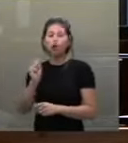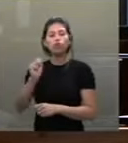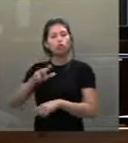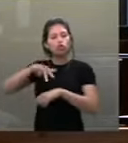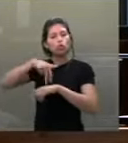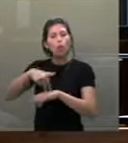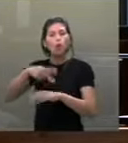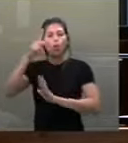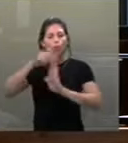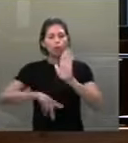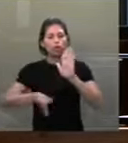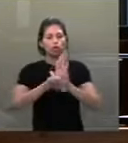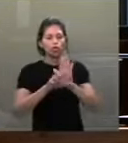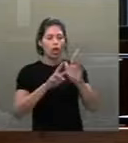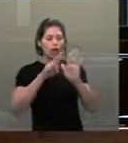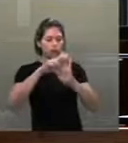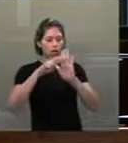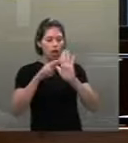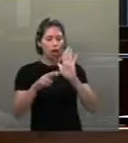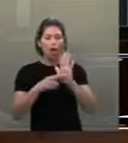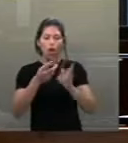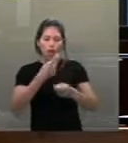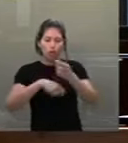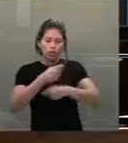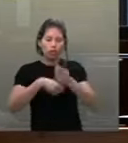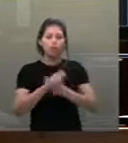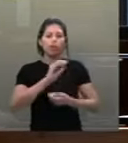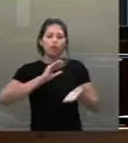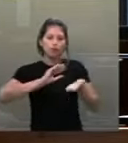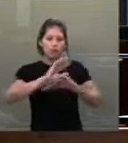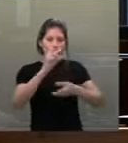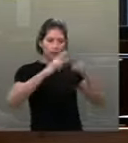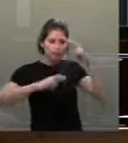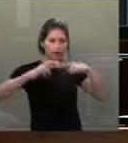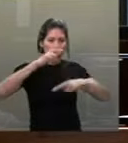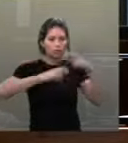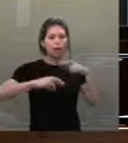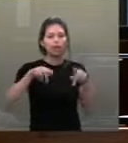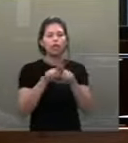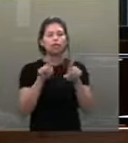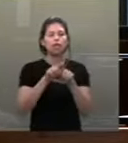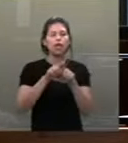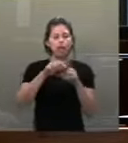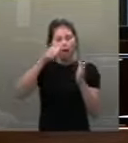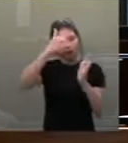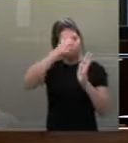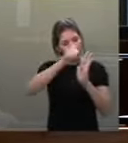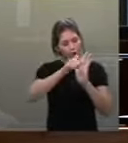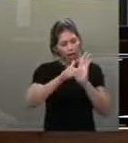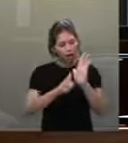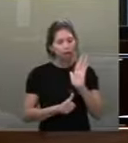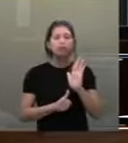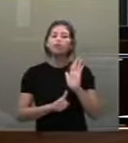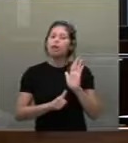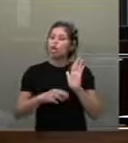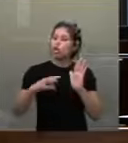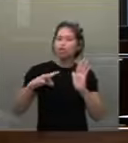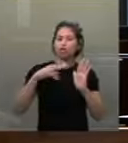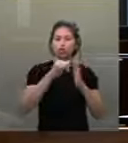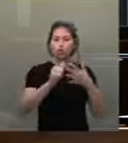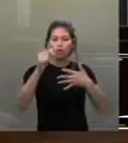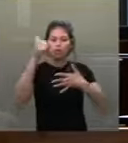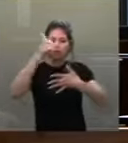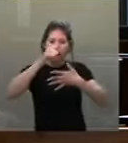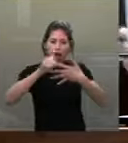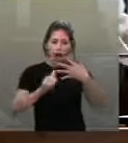do projeto com as regras orçamentárias e fiscais. A análise das demais emendas pode ser conferida na íntegra